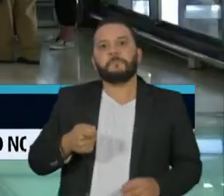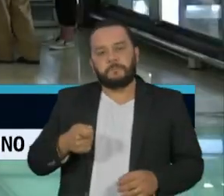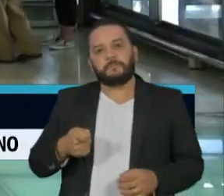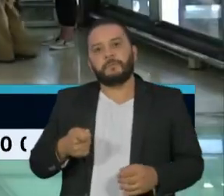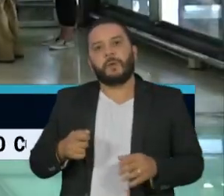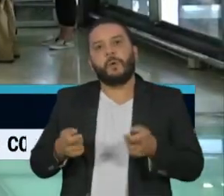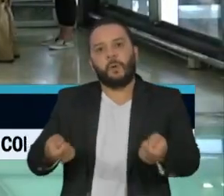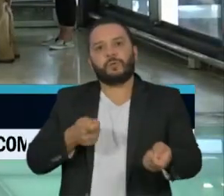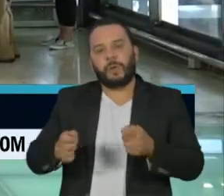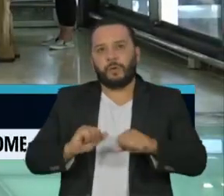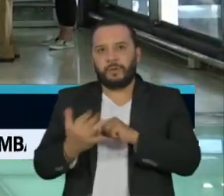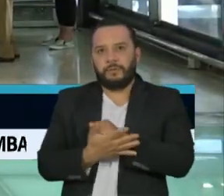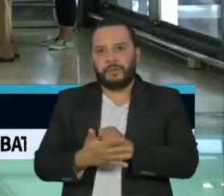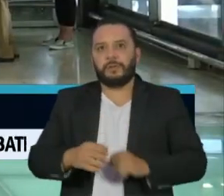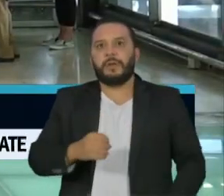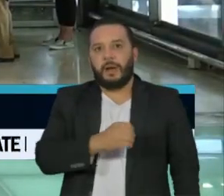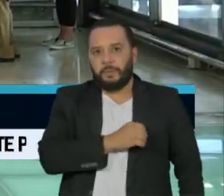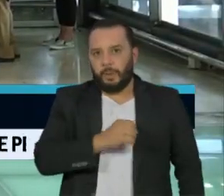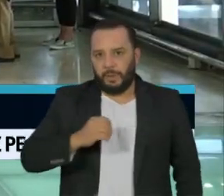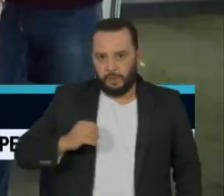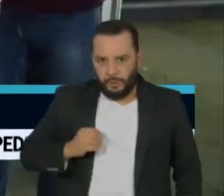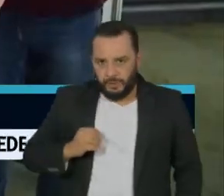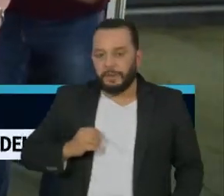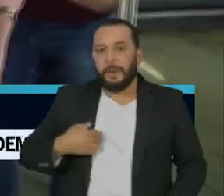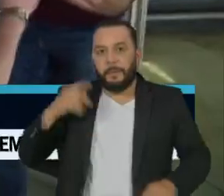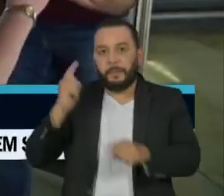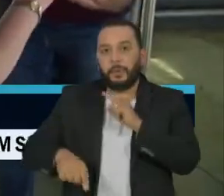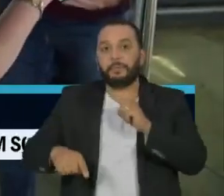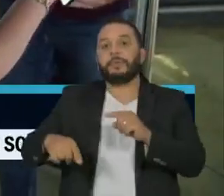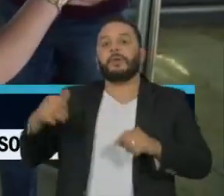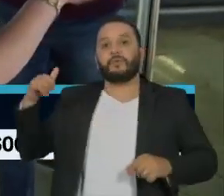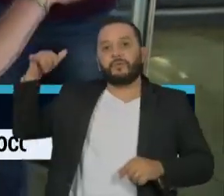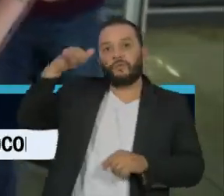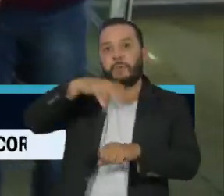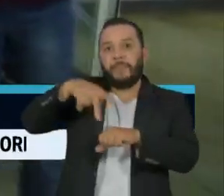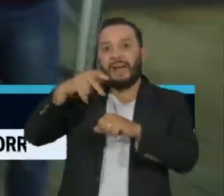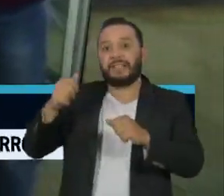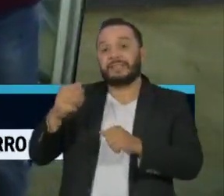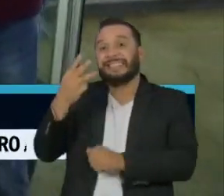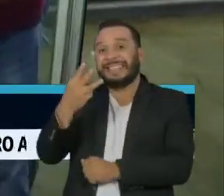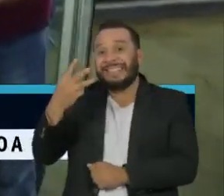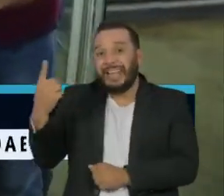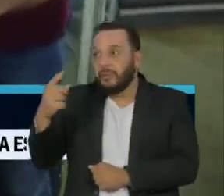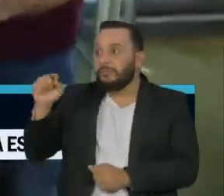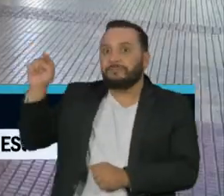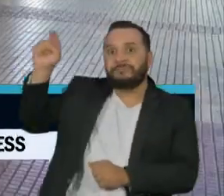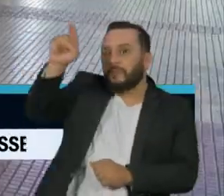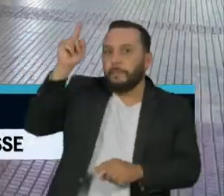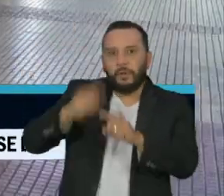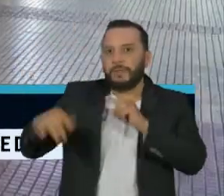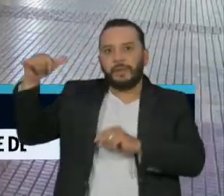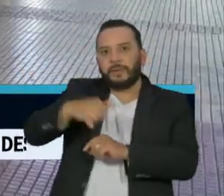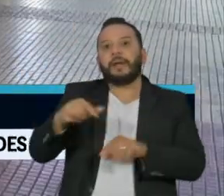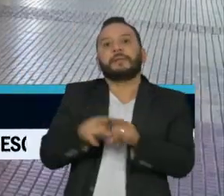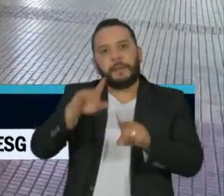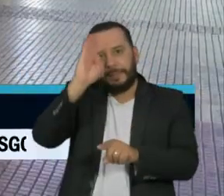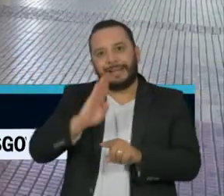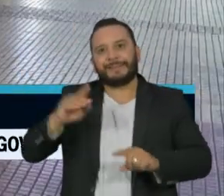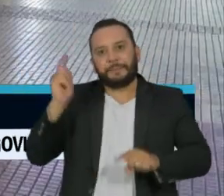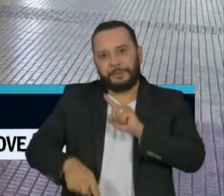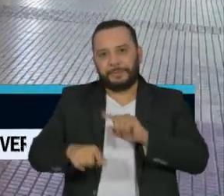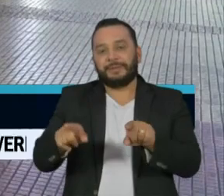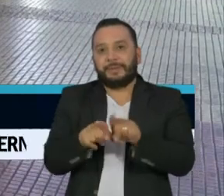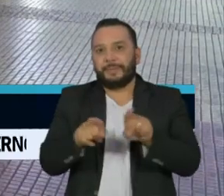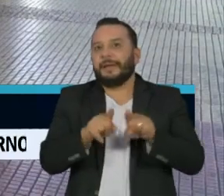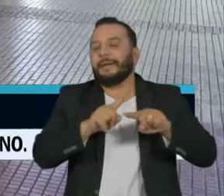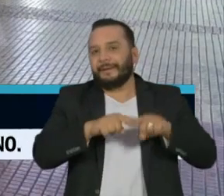coronavírus a Polônia proibiu a chegada de voos internacionais de 31 países incluindo o Brasil a Grécia